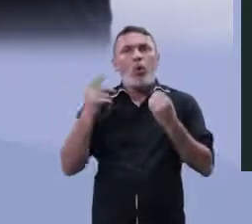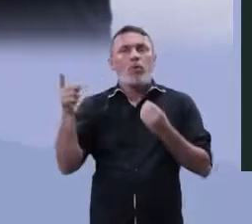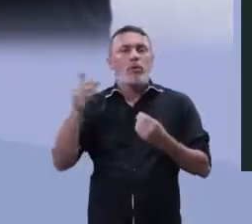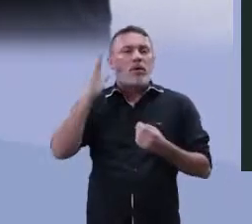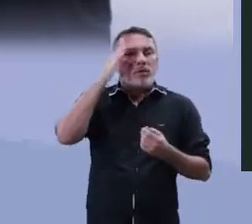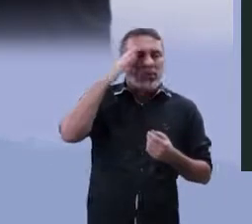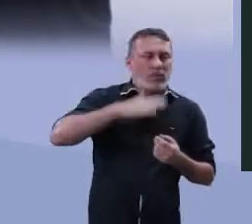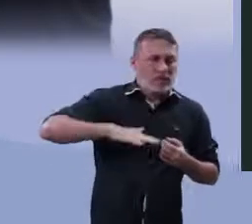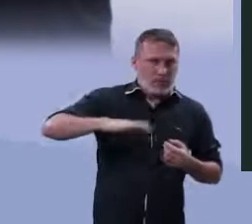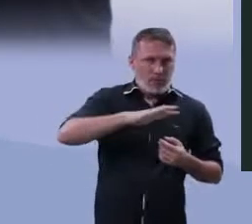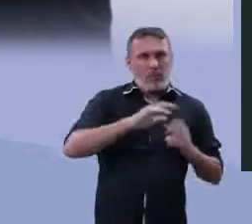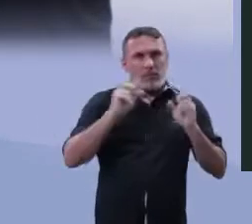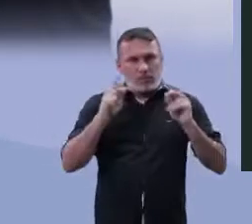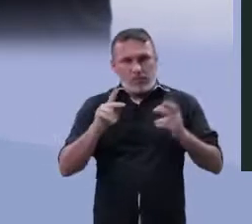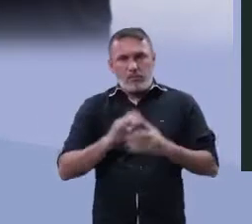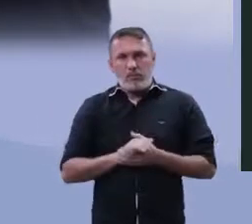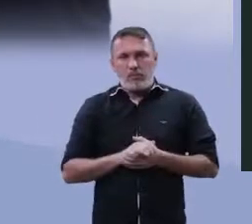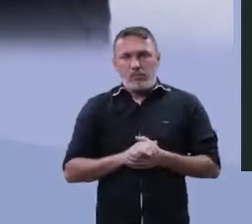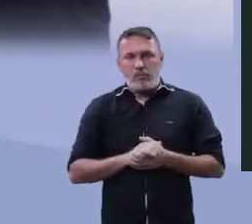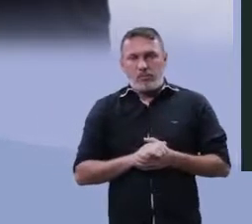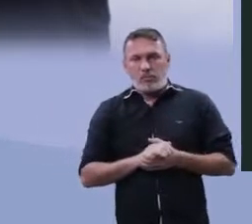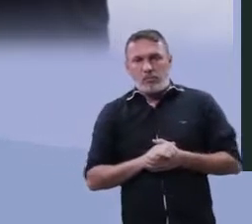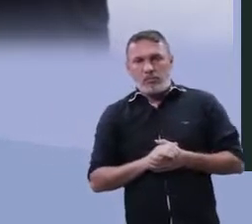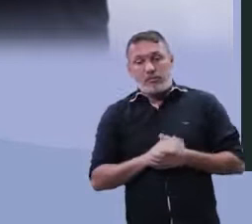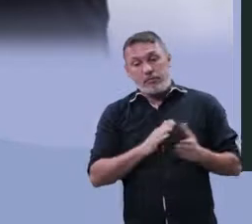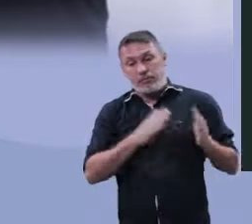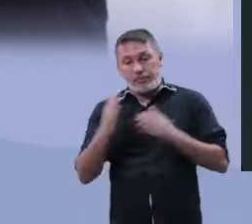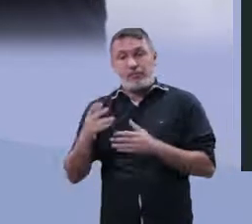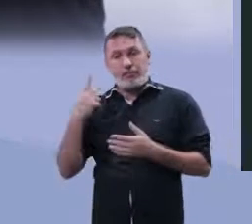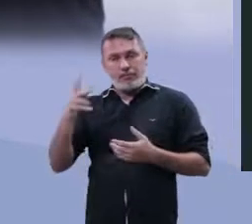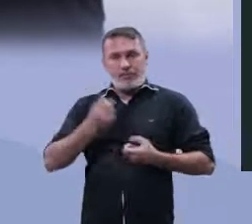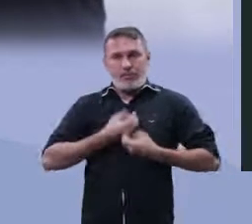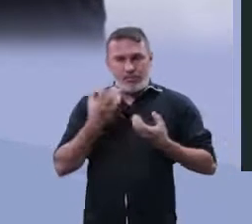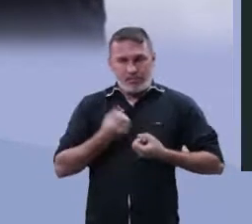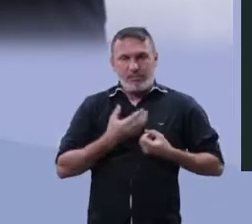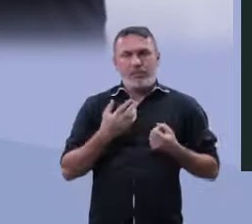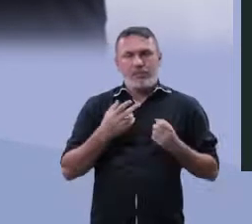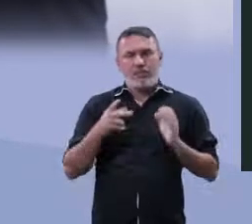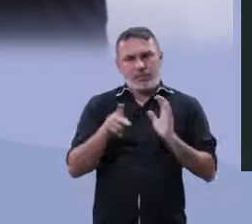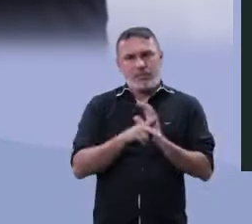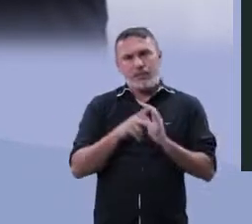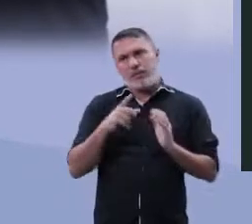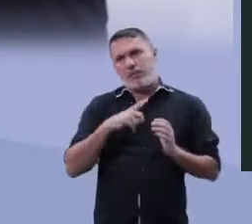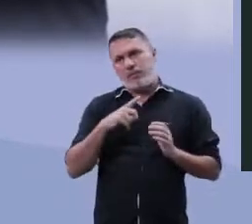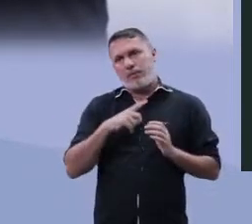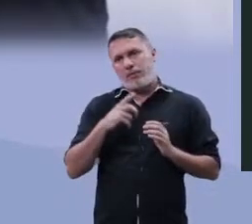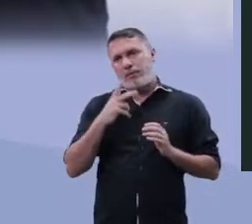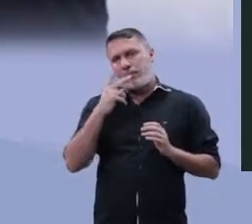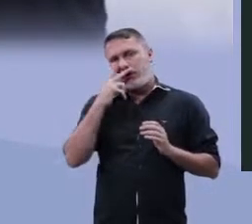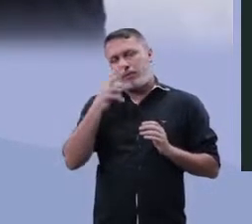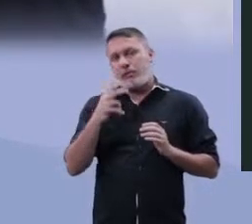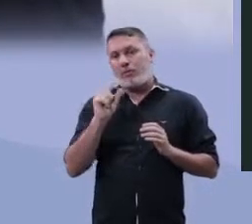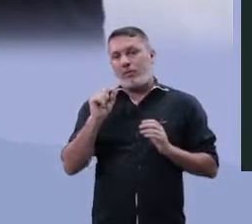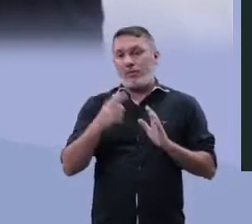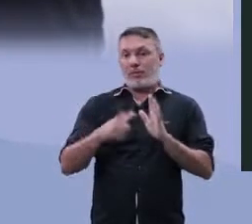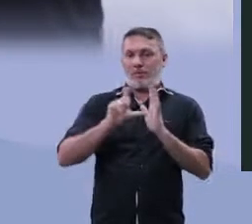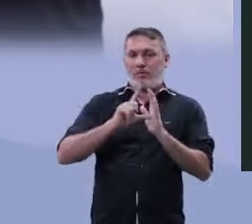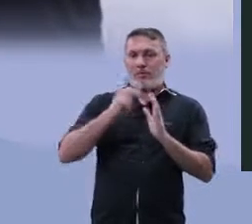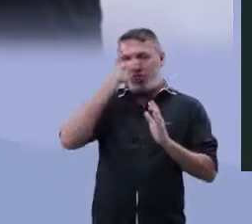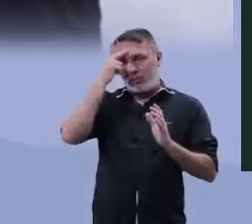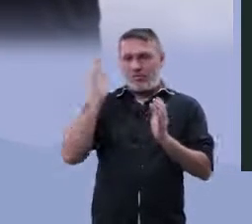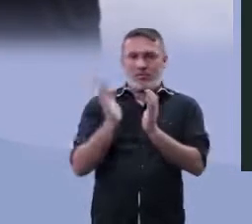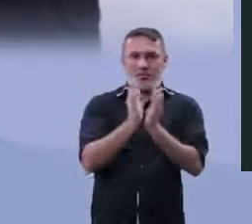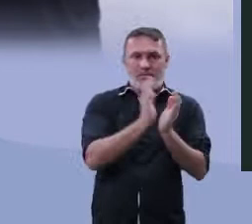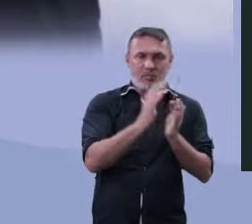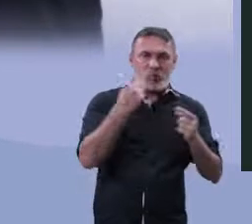que isso funciona, certo? Então a obra dele vai na contramão daqueles autores